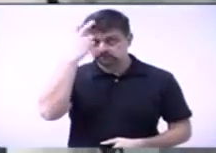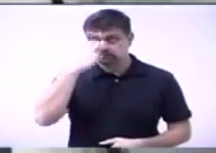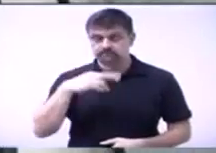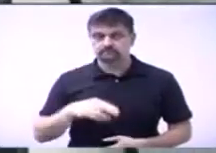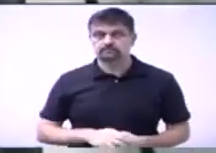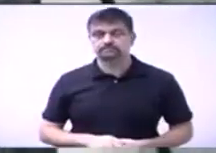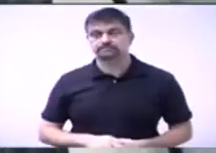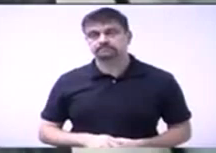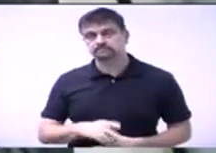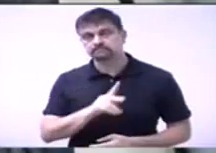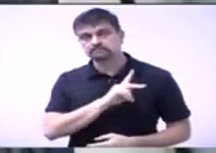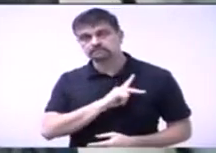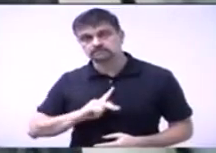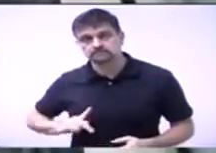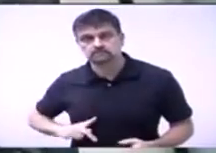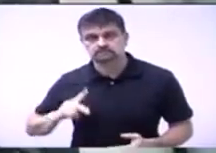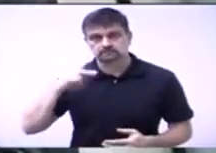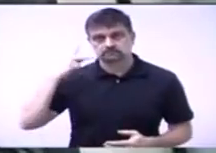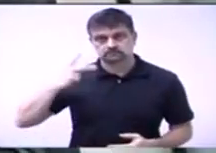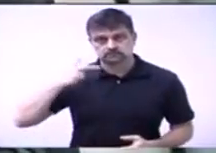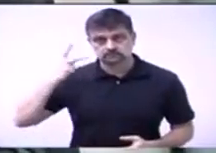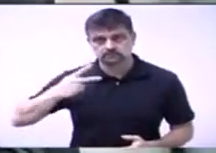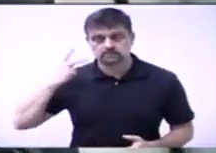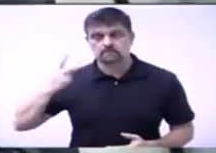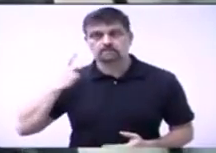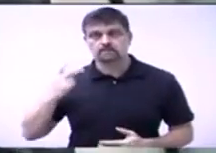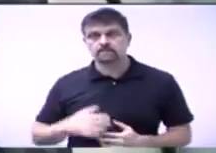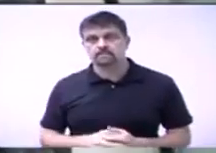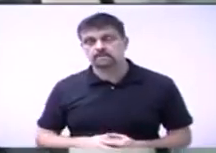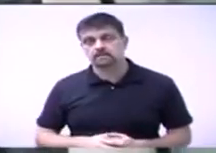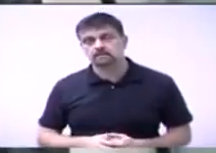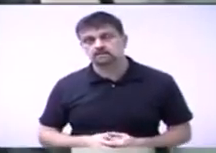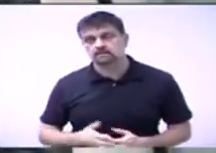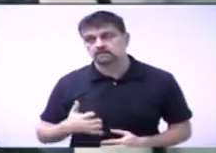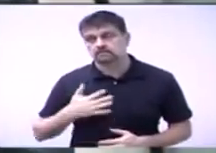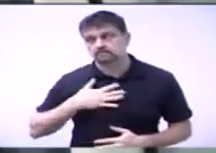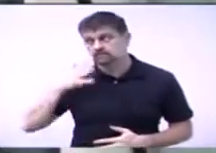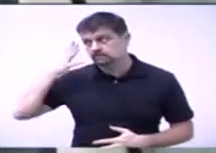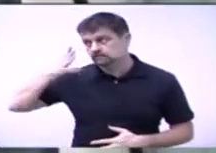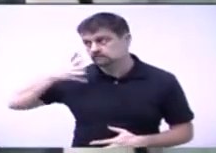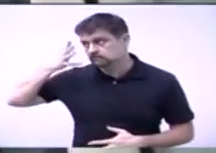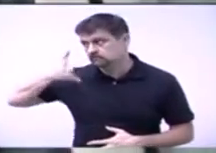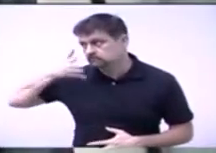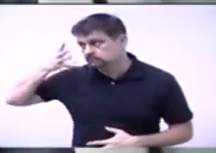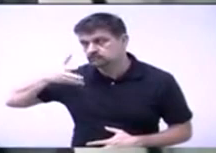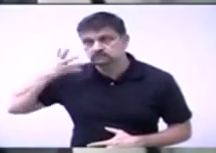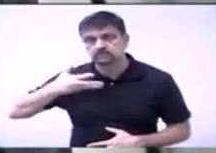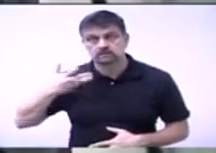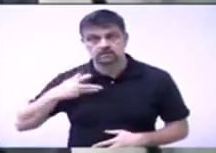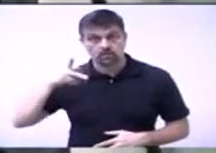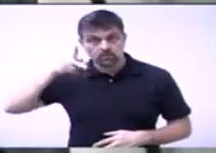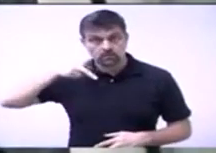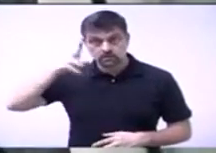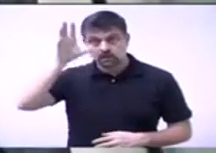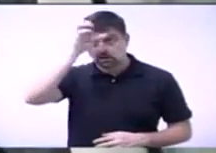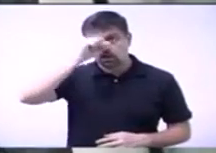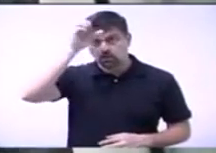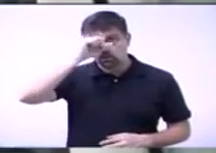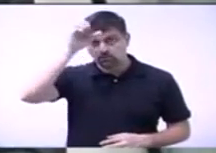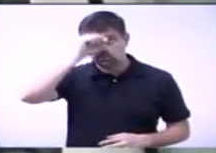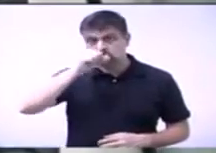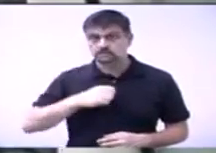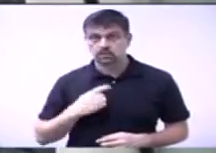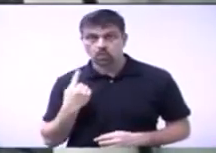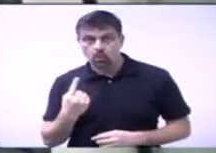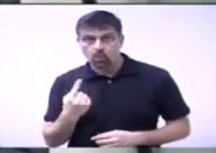Presidente, companheiros vereadores, enfim, introduzi minha fala até dizendo que aprendi muito na política, né? E uma